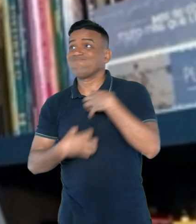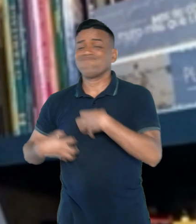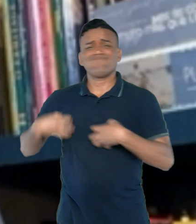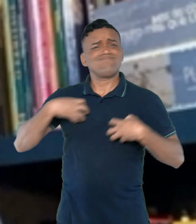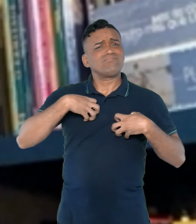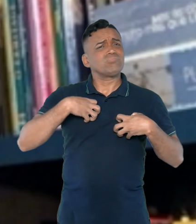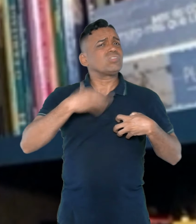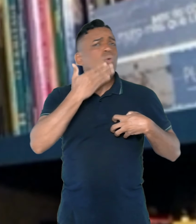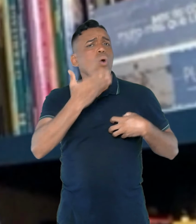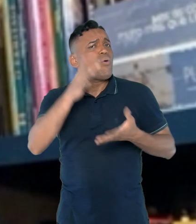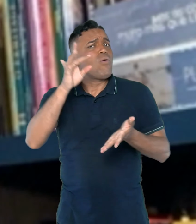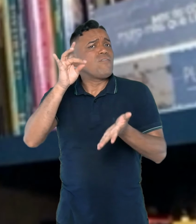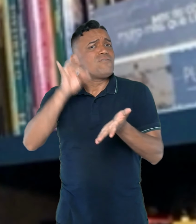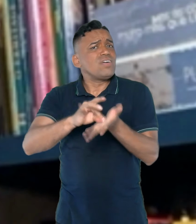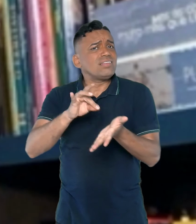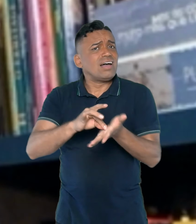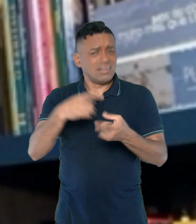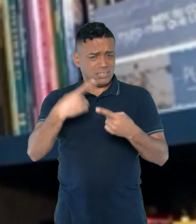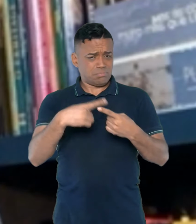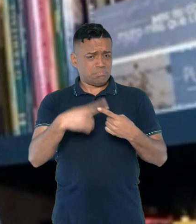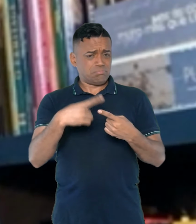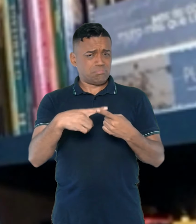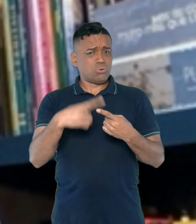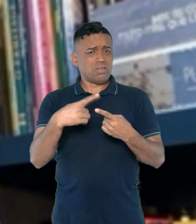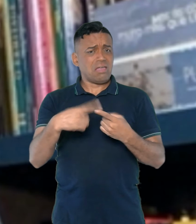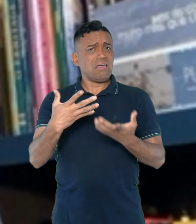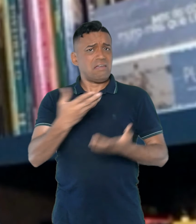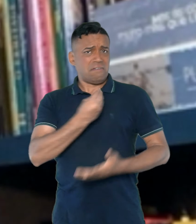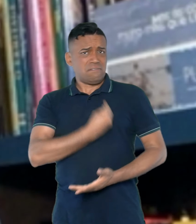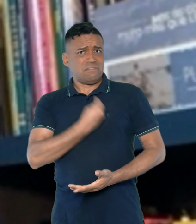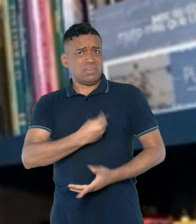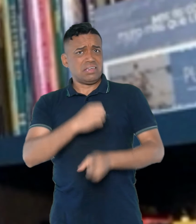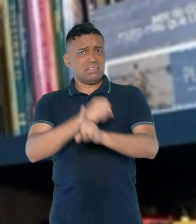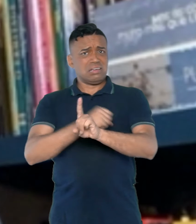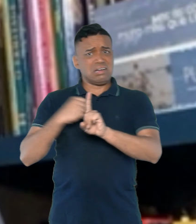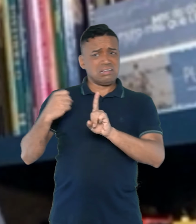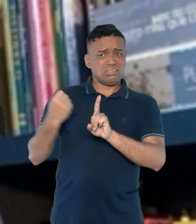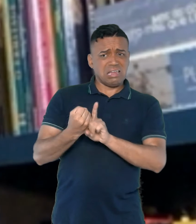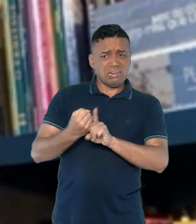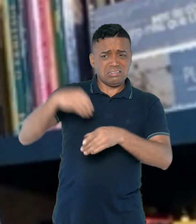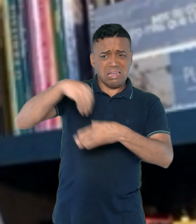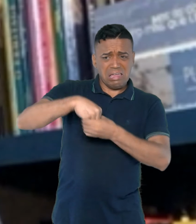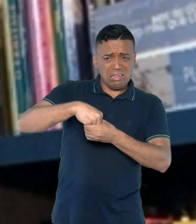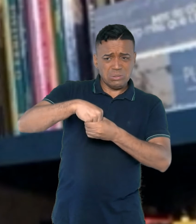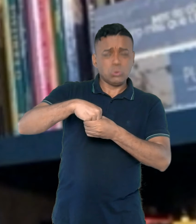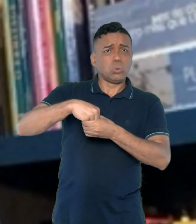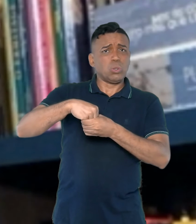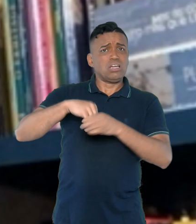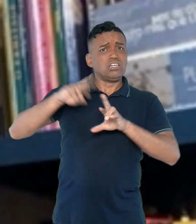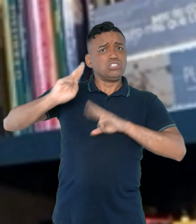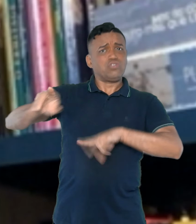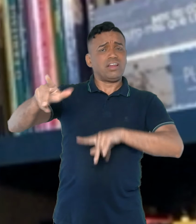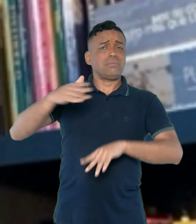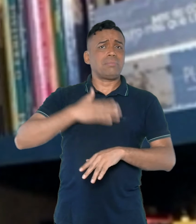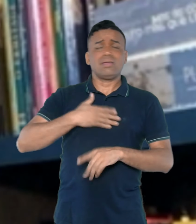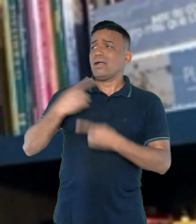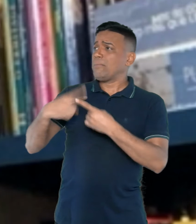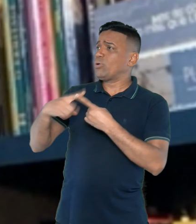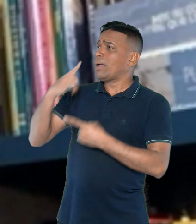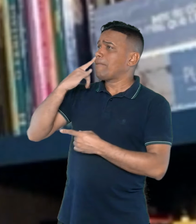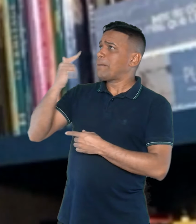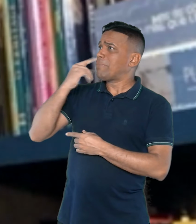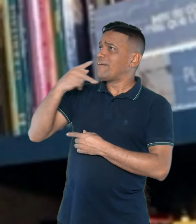que é a verdade dessas pessoas? Por que eles têm uma realidade social, uma realidade tão diferente da minha? E por que meu pai disse que são